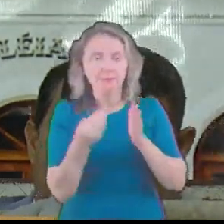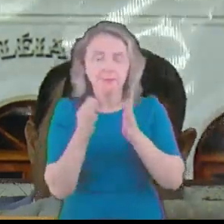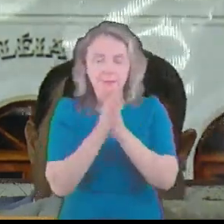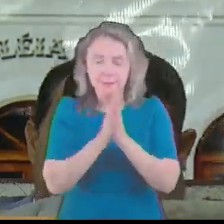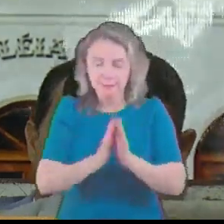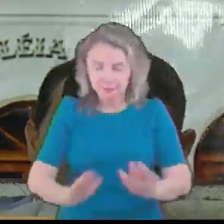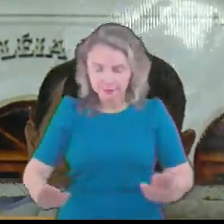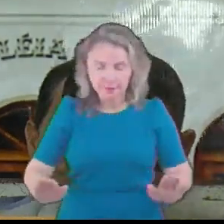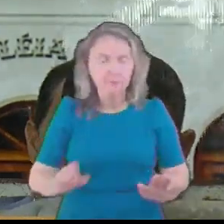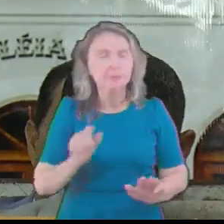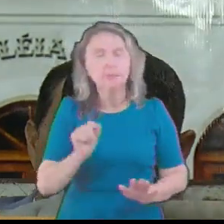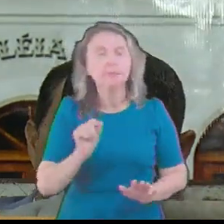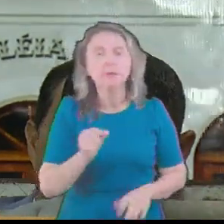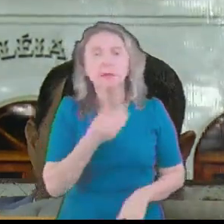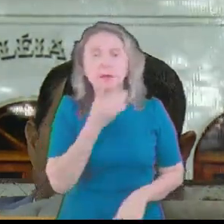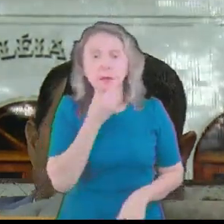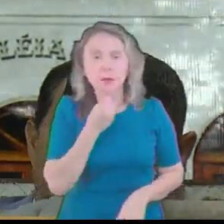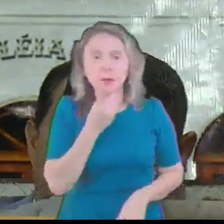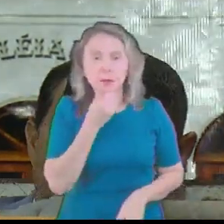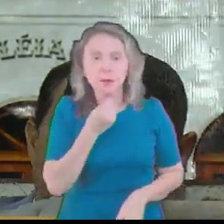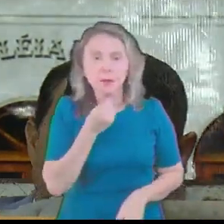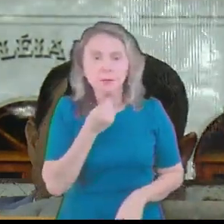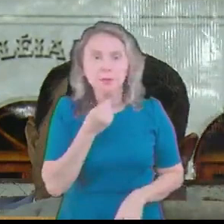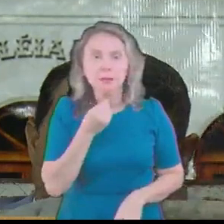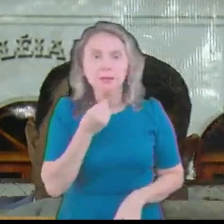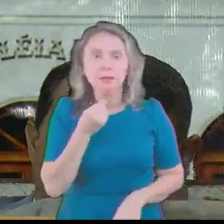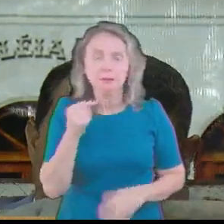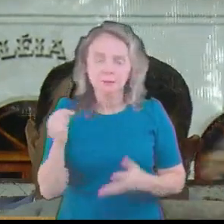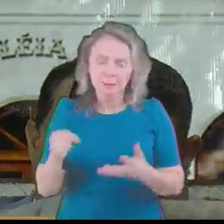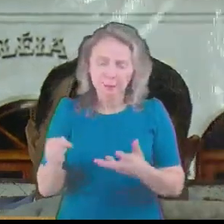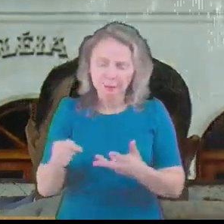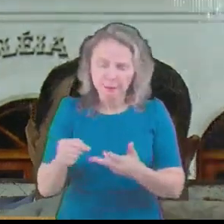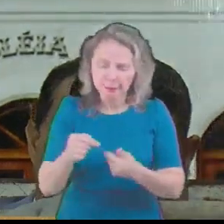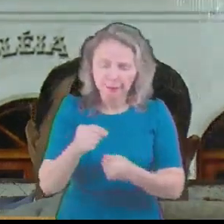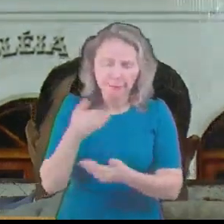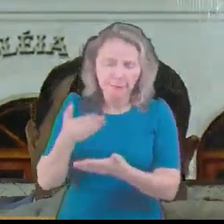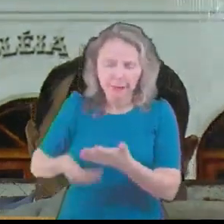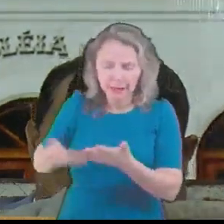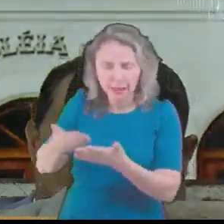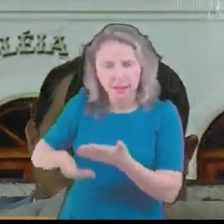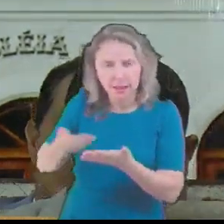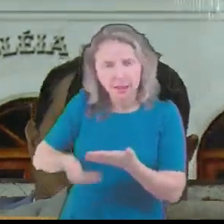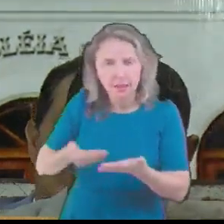é de um homem que perdeu tudo na vida, tudo.